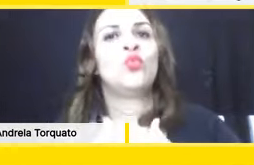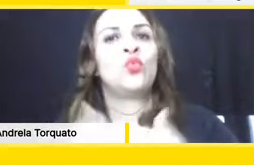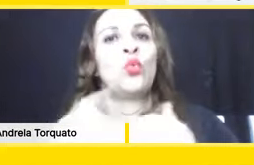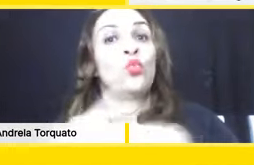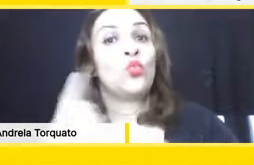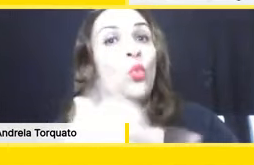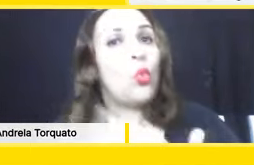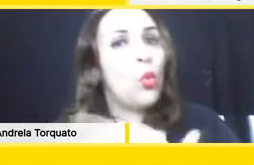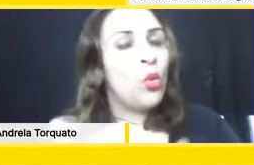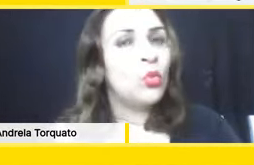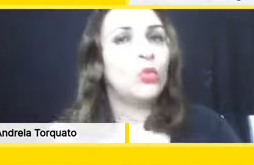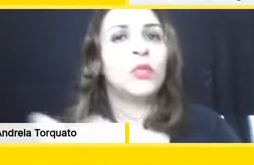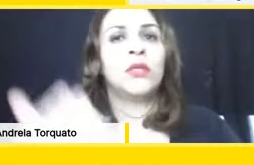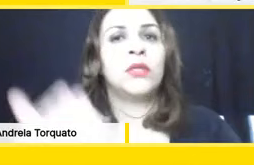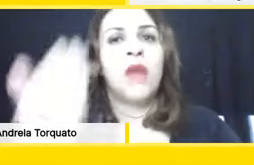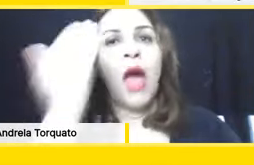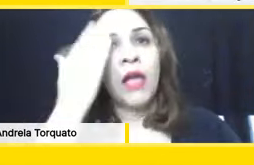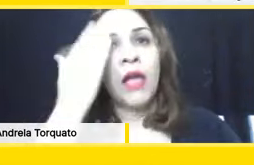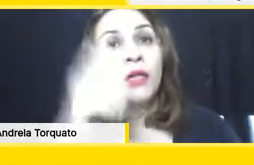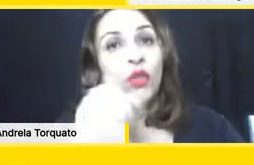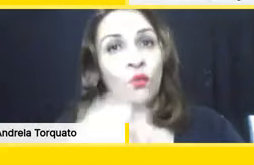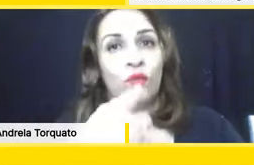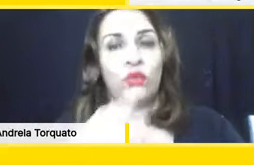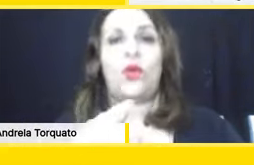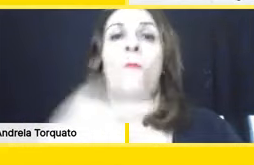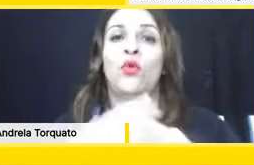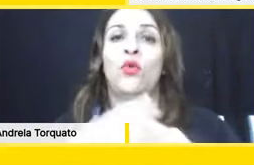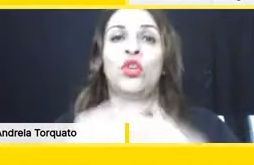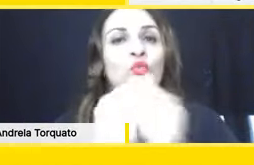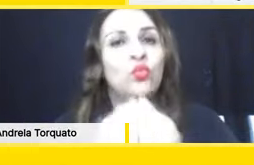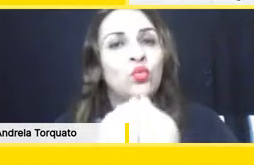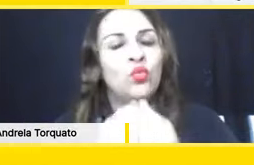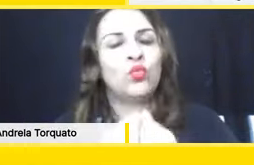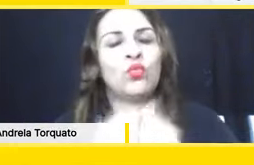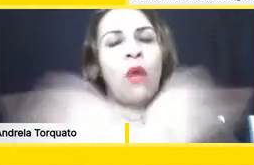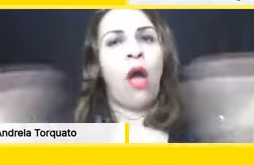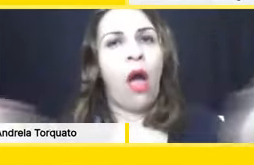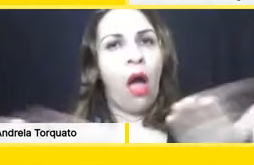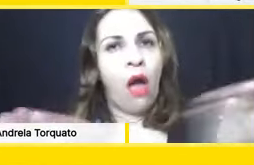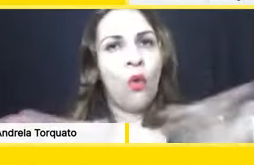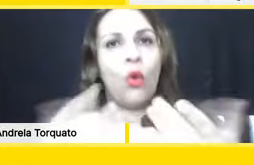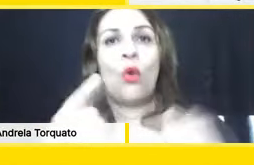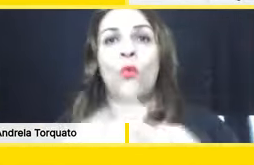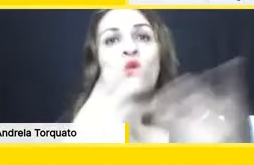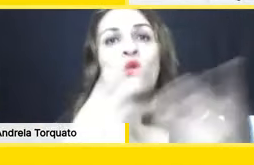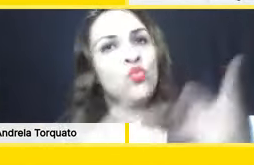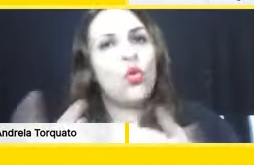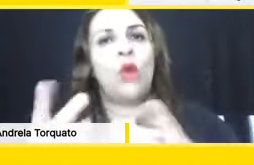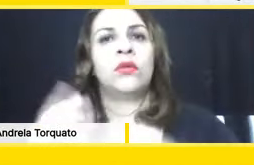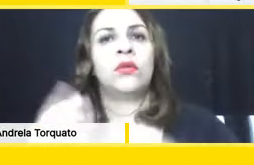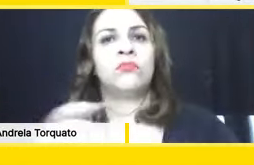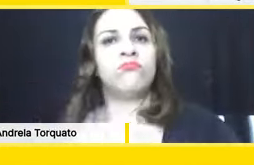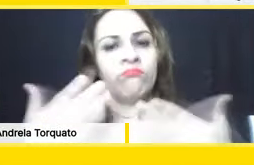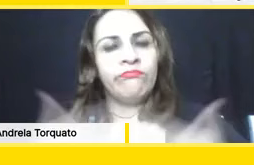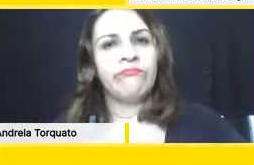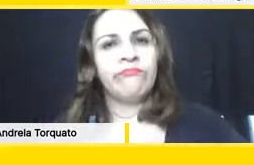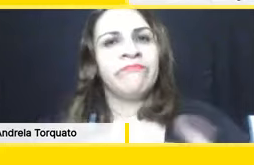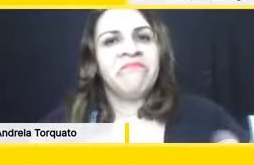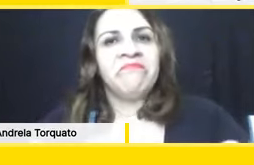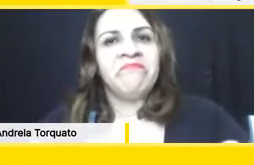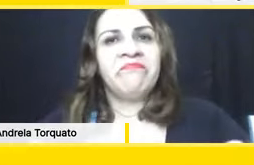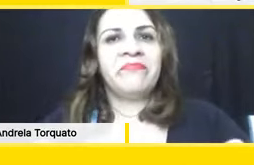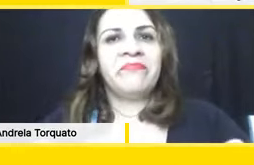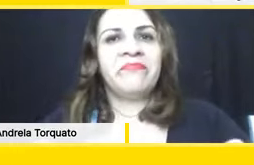inicialmente agradecer a sua presença. Nós convidamos, o senhor foi prontamente solícito a